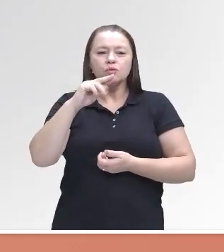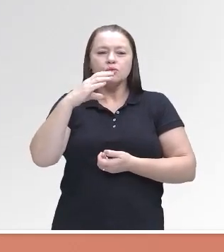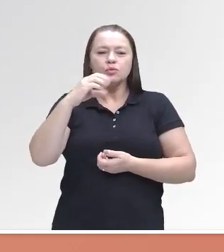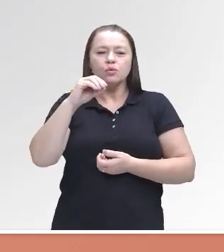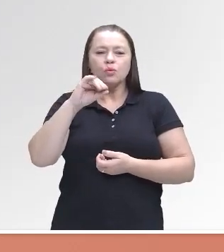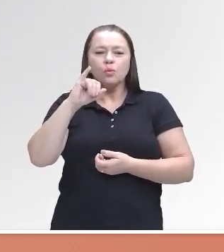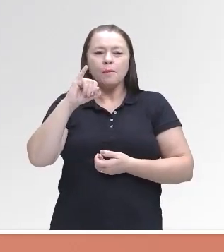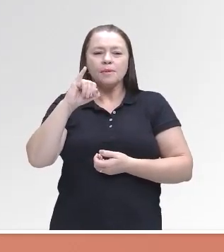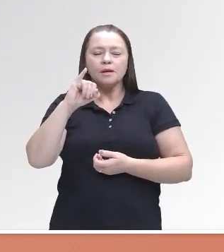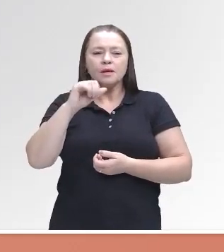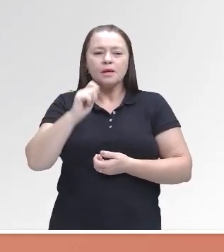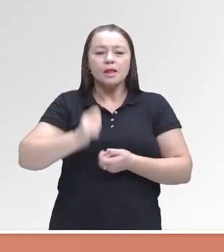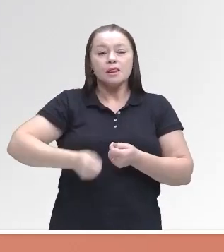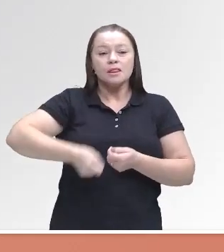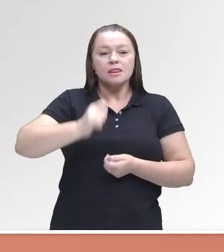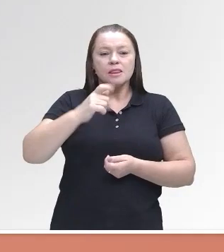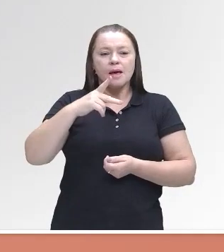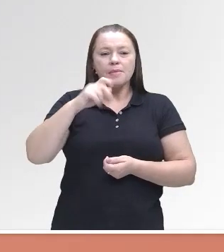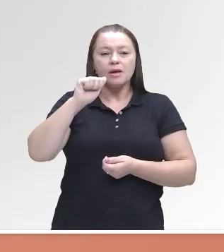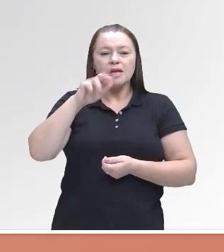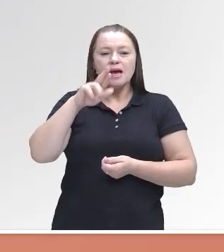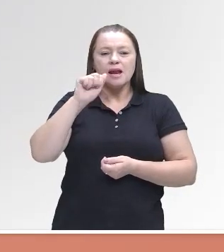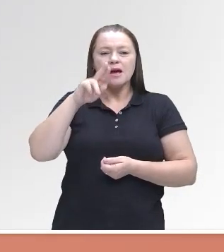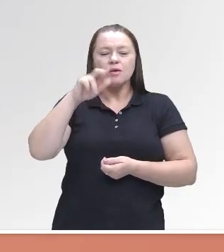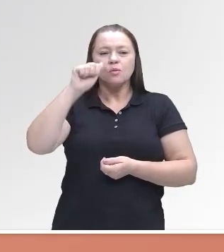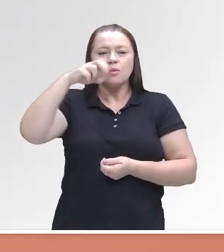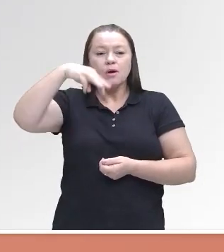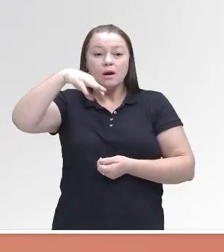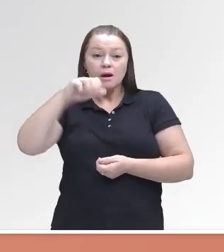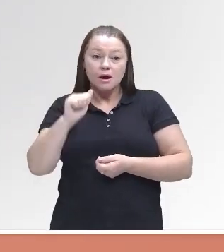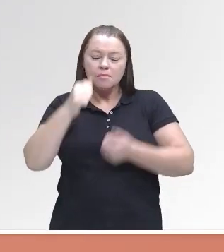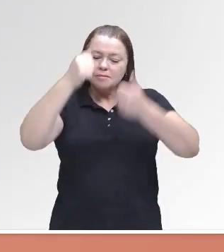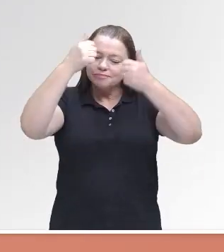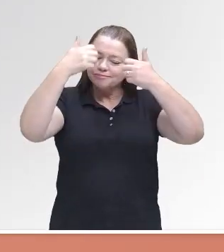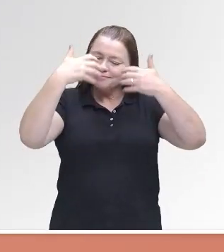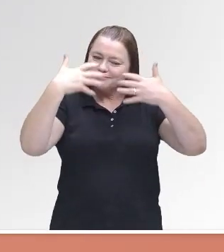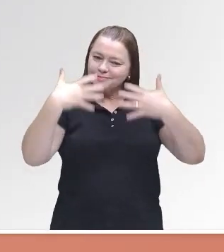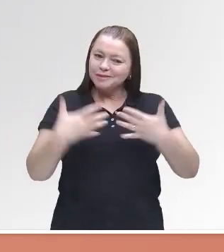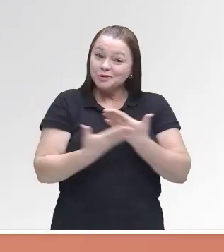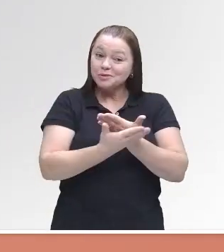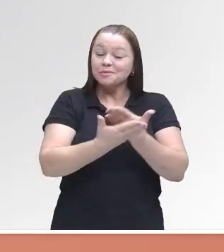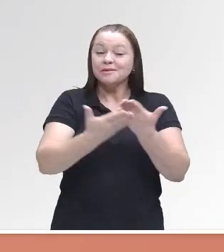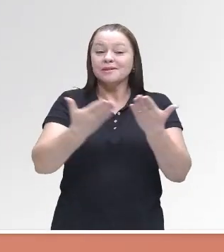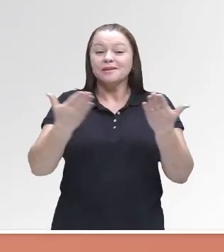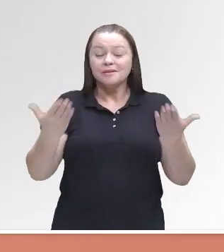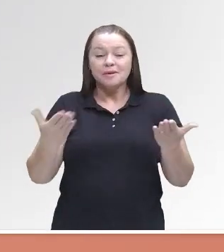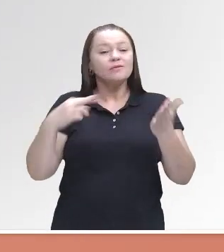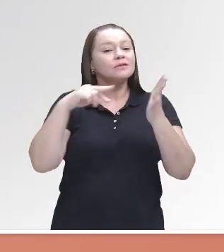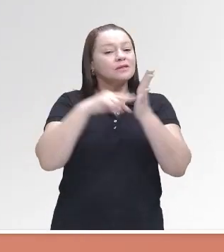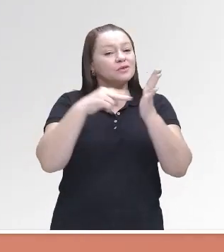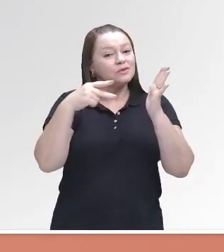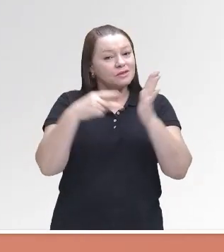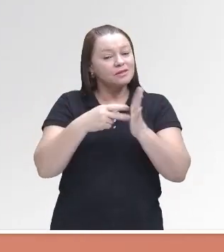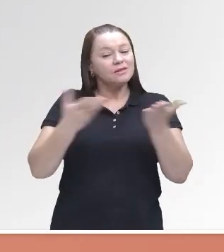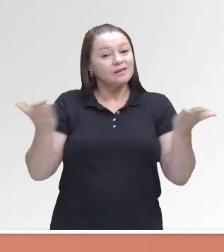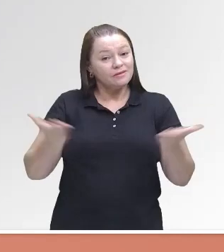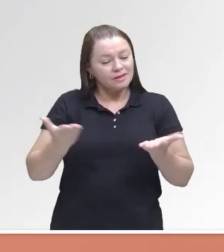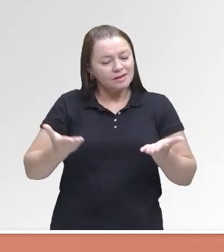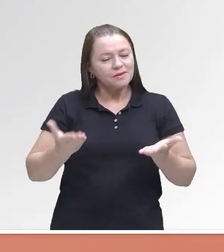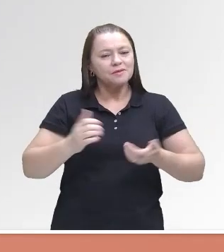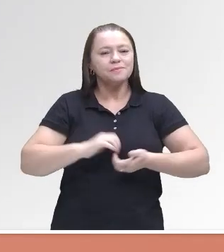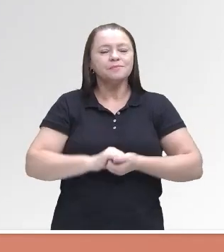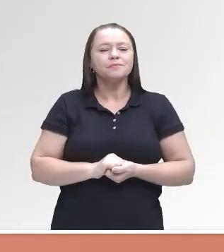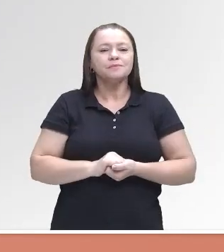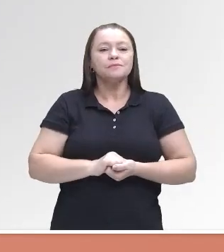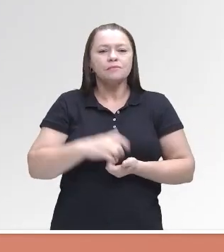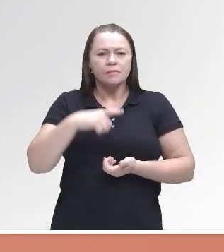tucupi, tapioca e araruama, que foi o que eu acabei de falar para vocês, o significado para vocês.